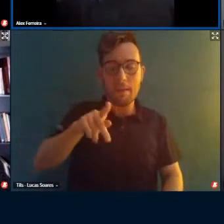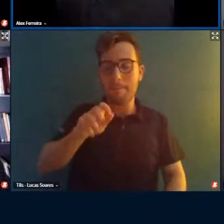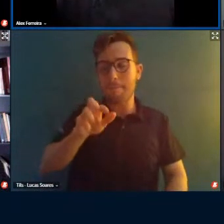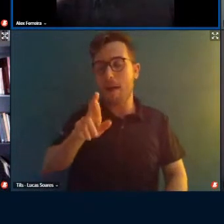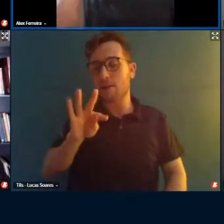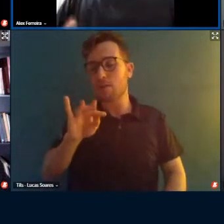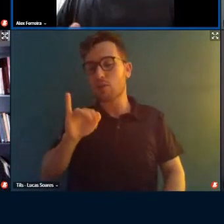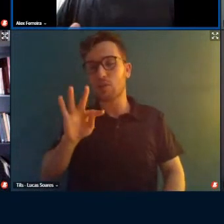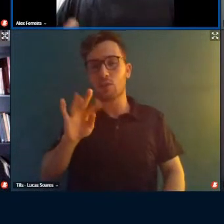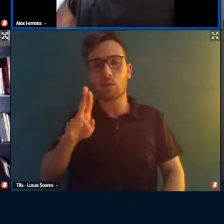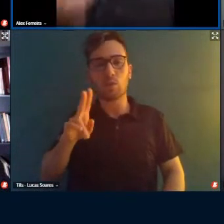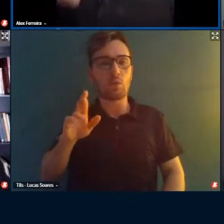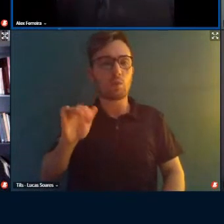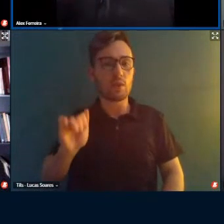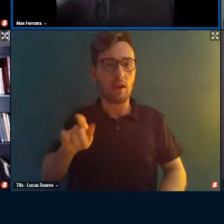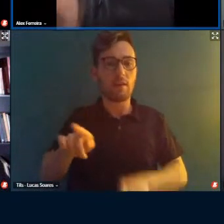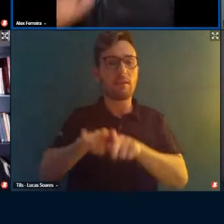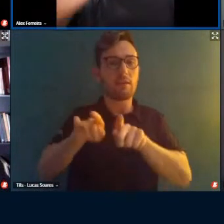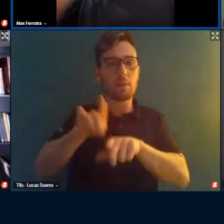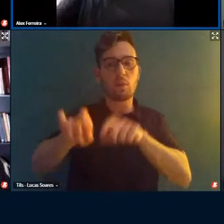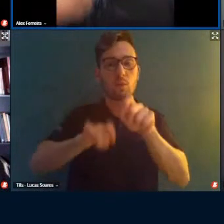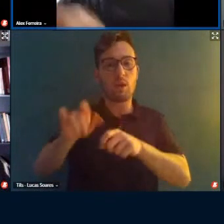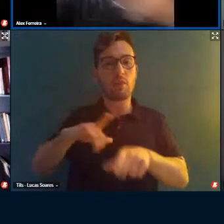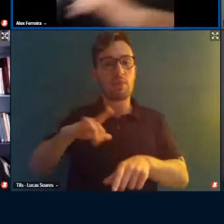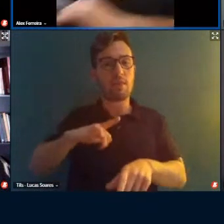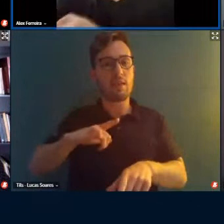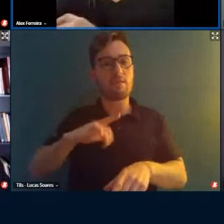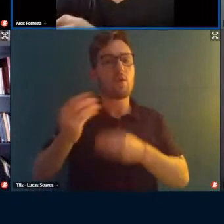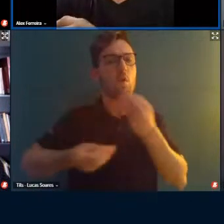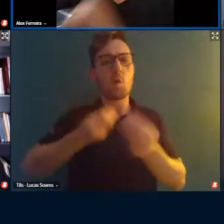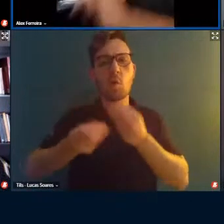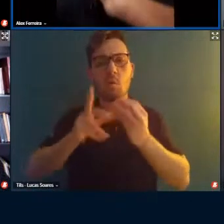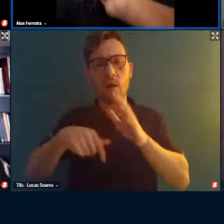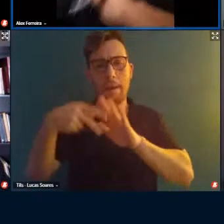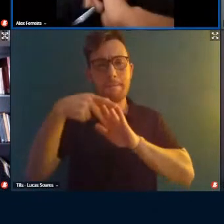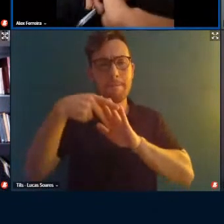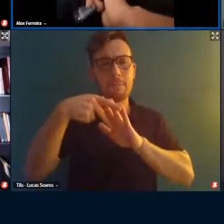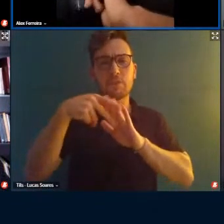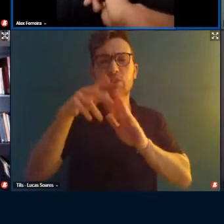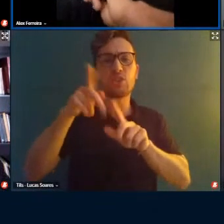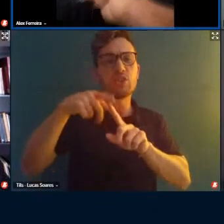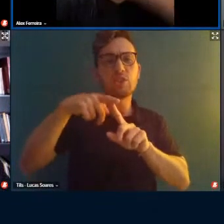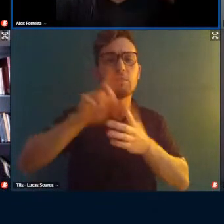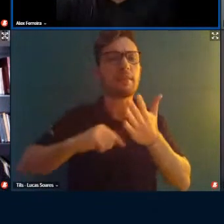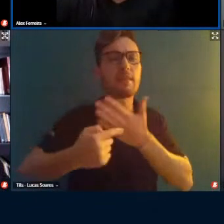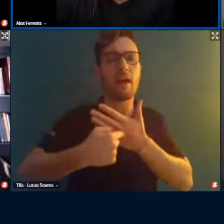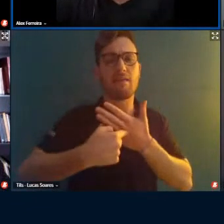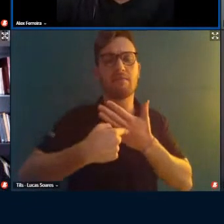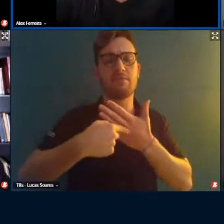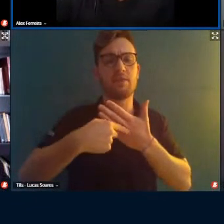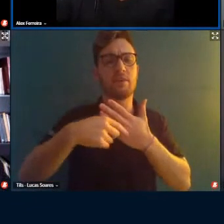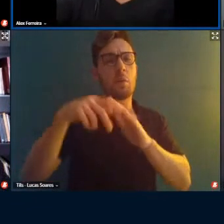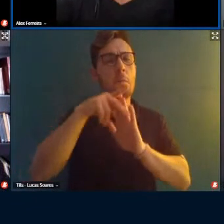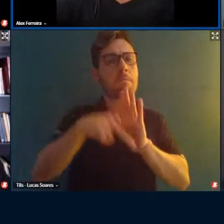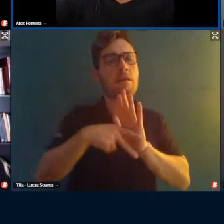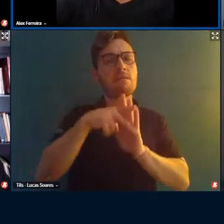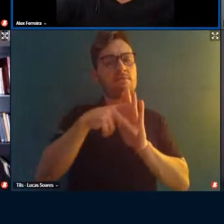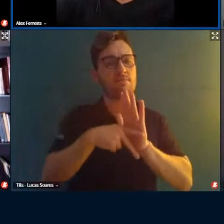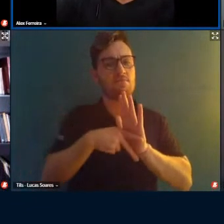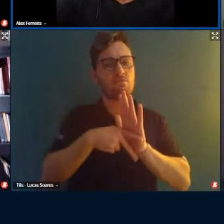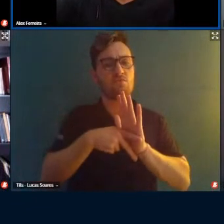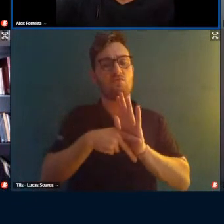maestro Leandro Maia, ali por trás da partitura, como se fosse um plano d'água. E isso eu penso que ajudou muito